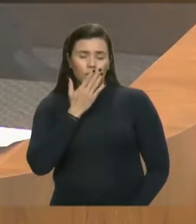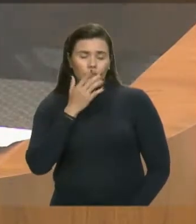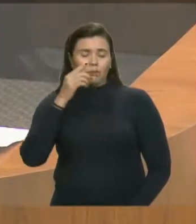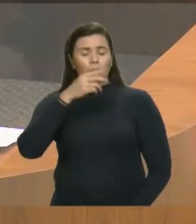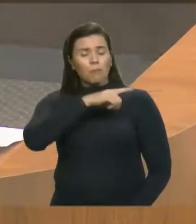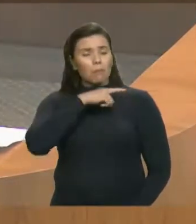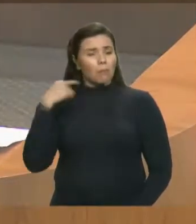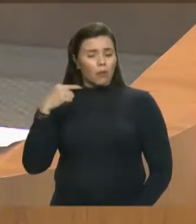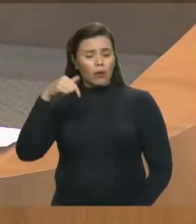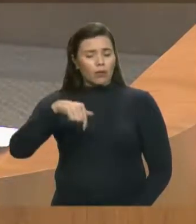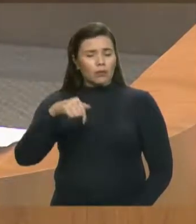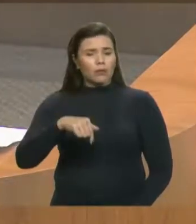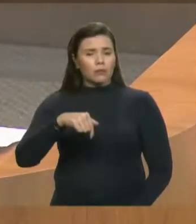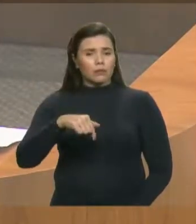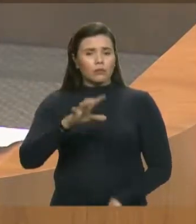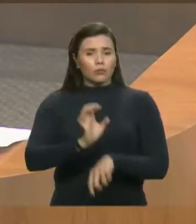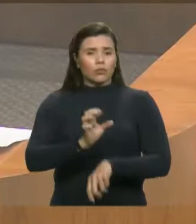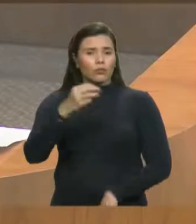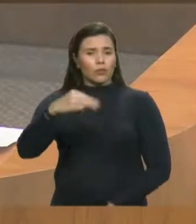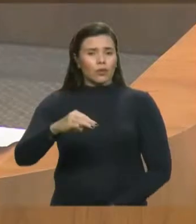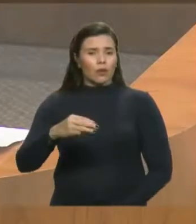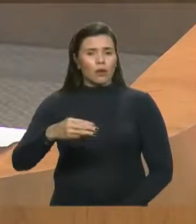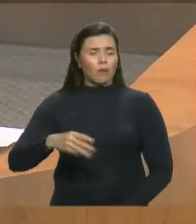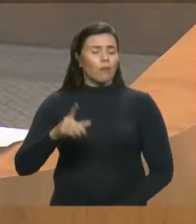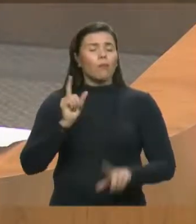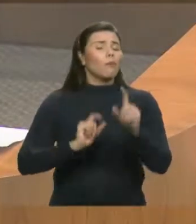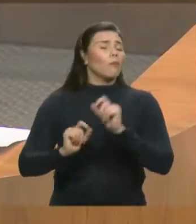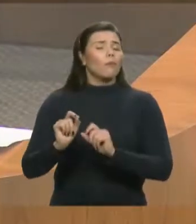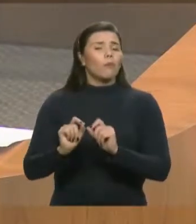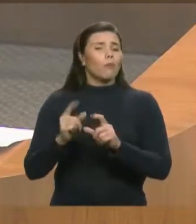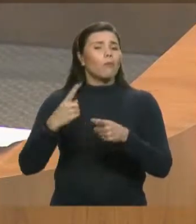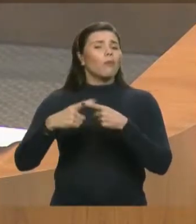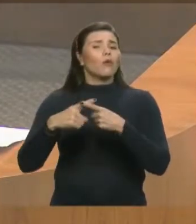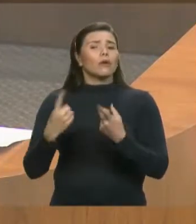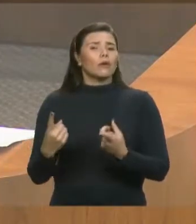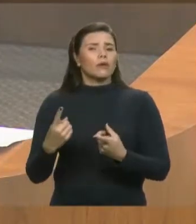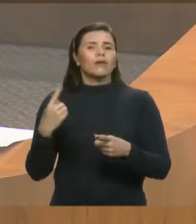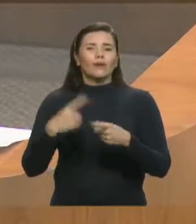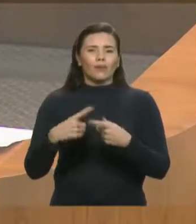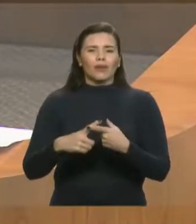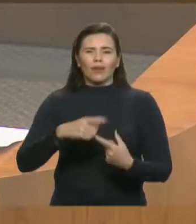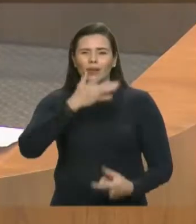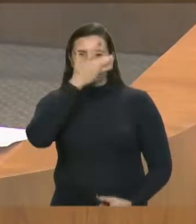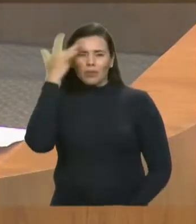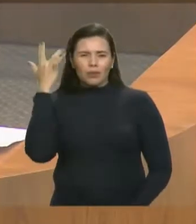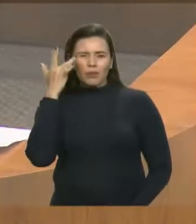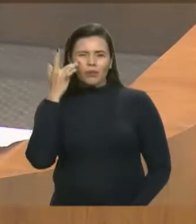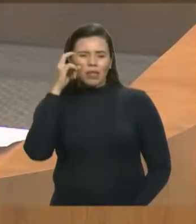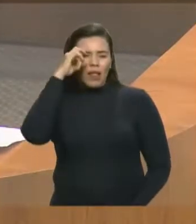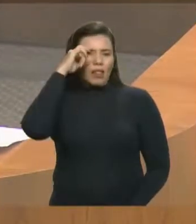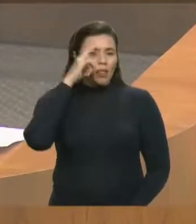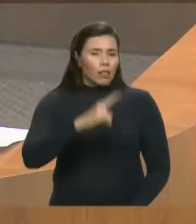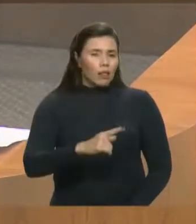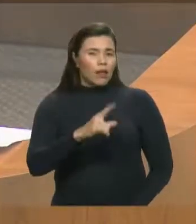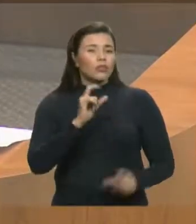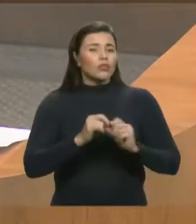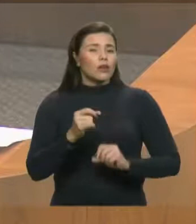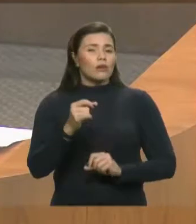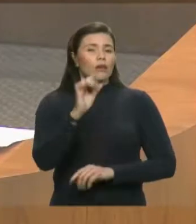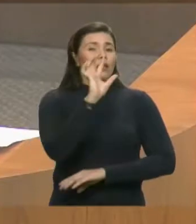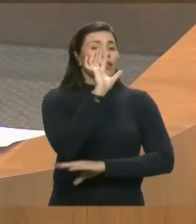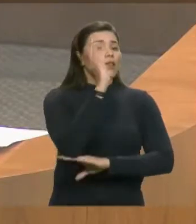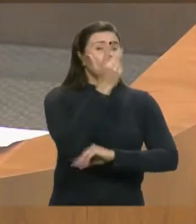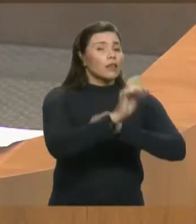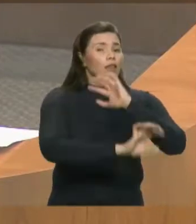exploração, principalmente a exploração de madeira. E é preciso ter uma atuação firme. E a